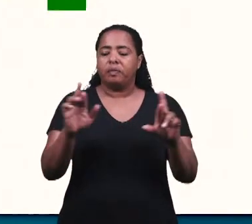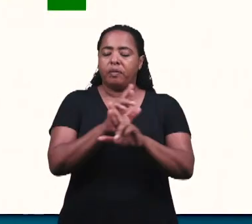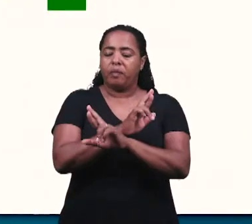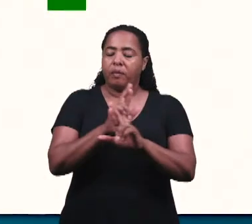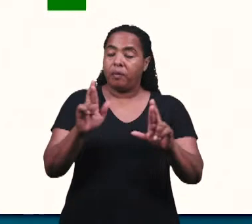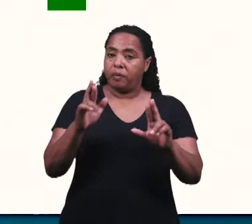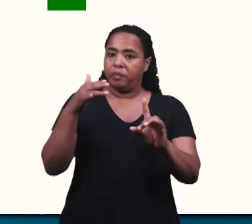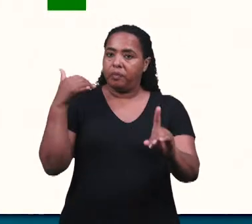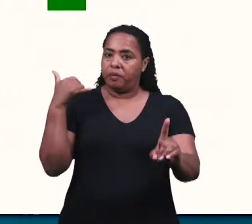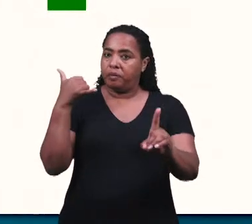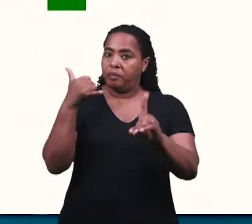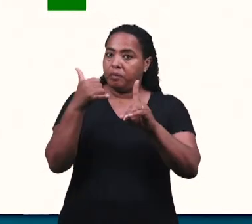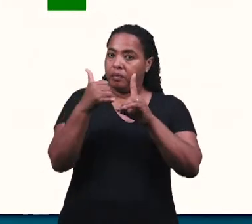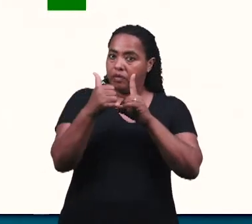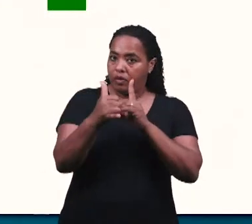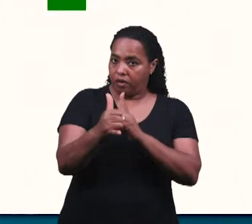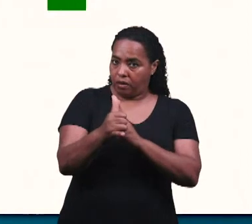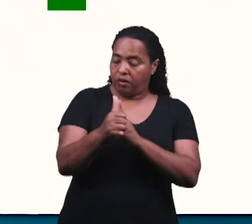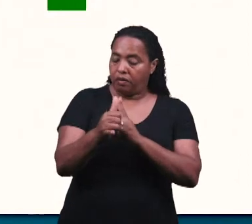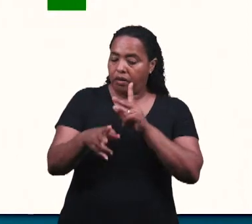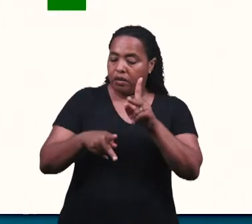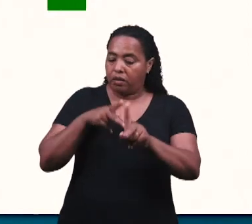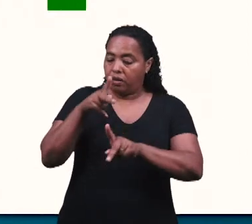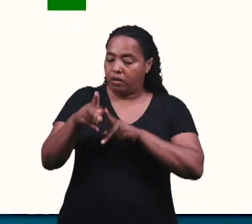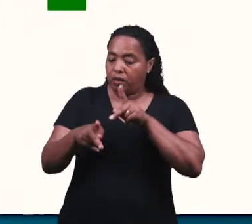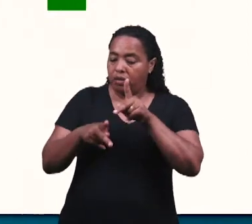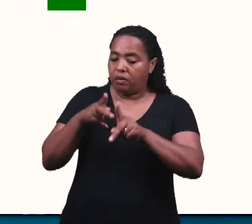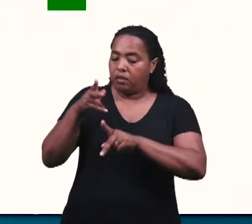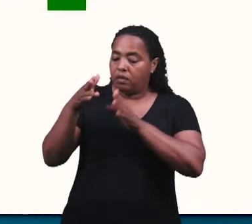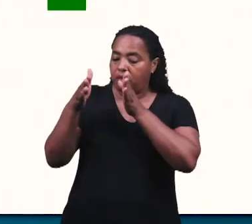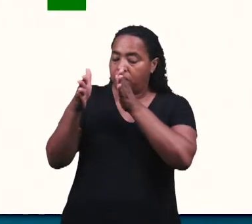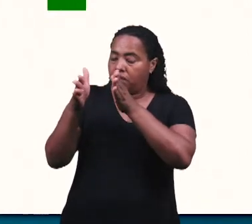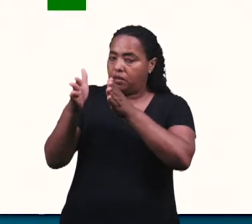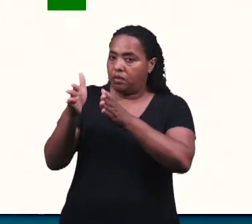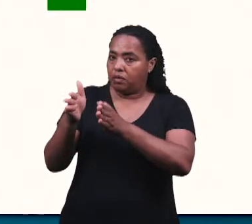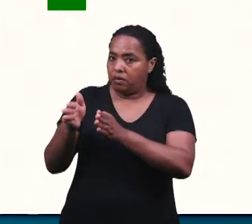relação profética para a igreja,